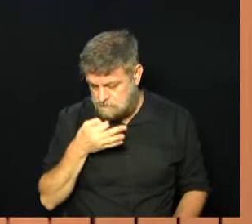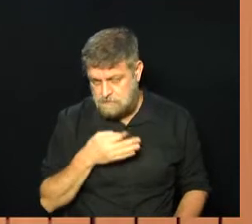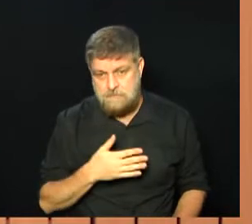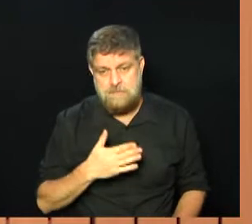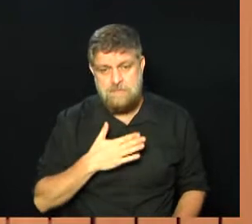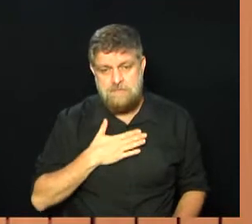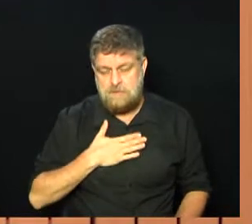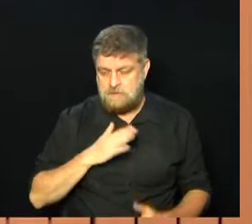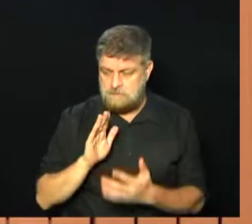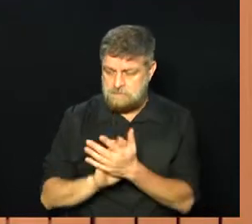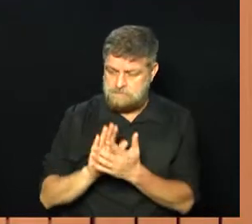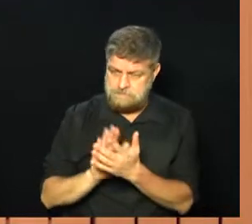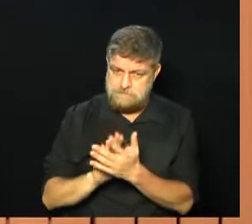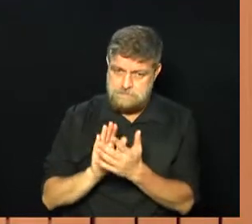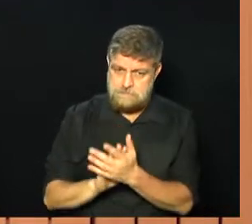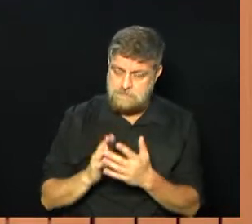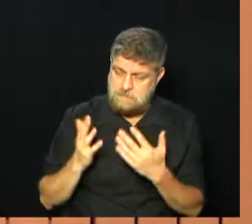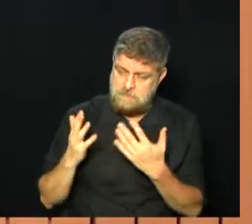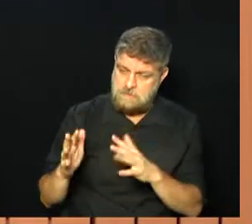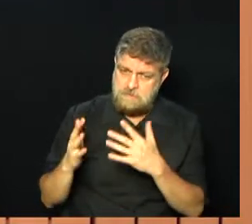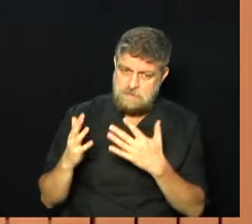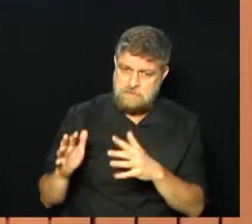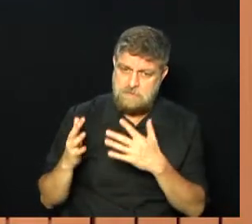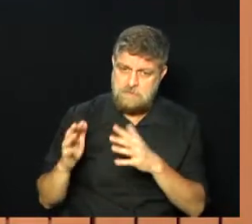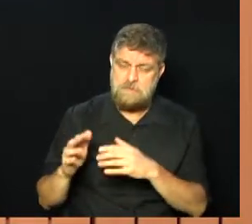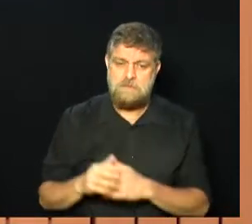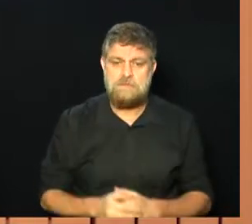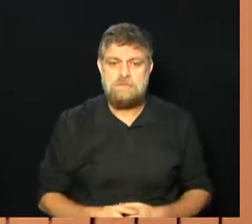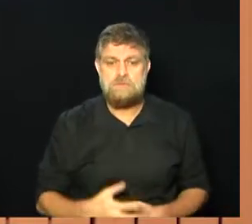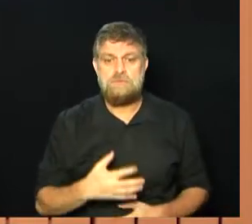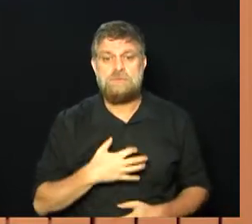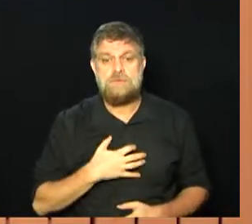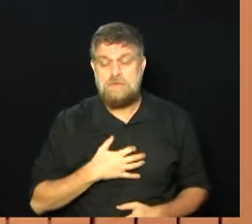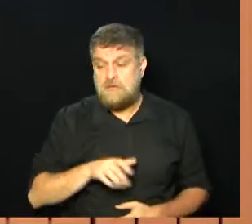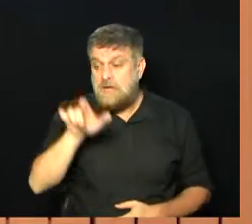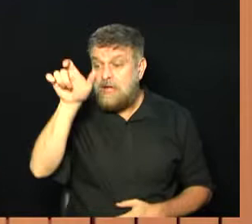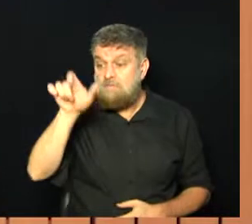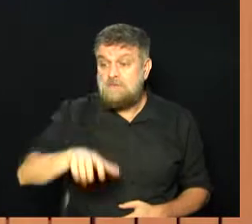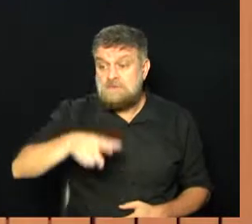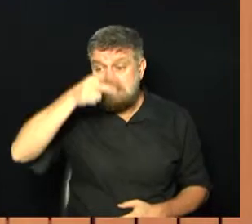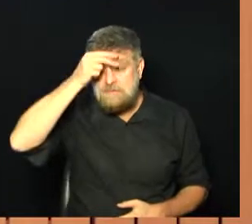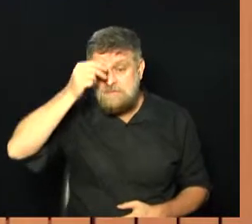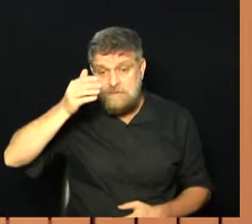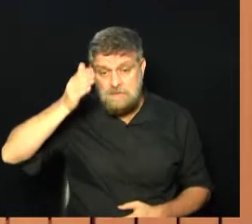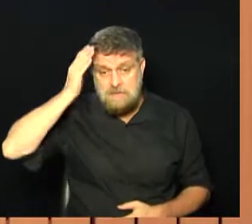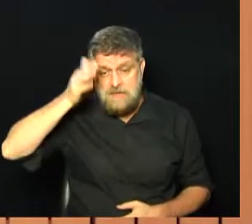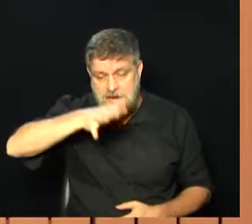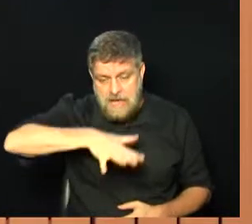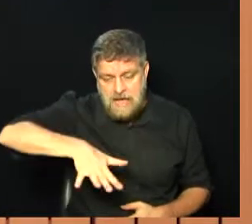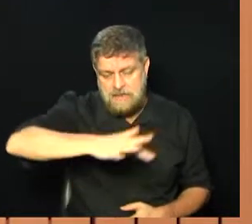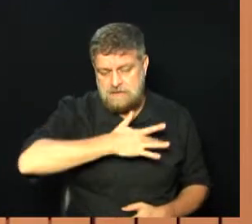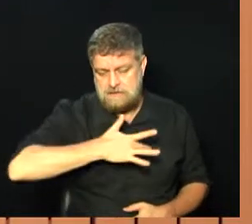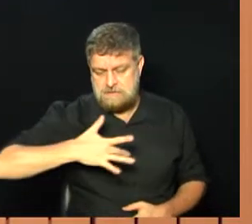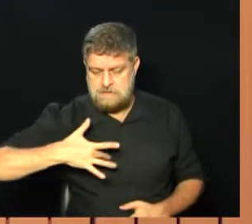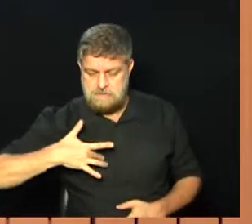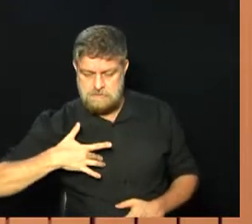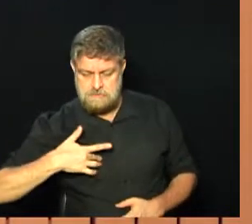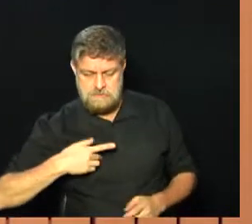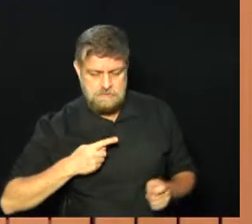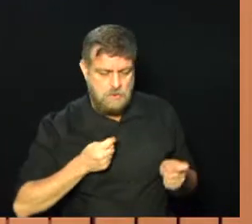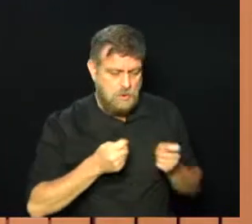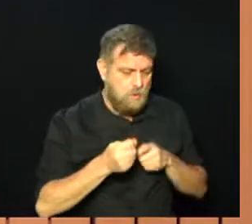meus parabéns da forma com que o senhor tem conduzido toda a área de saúde nessa pandemia. Então,